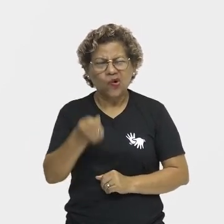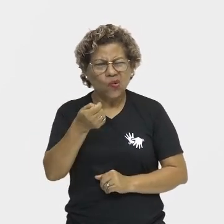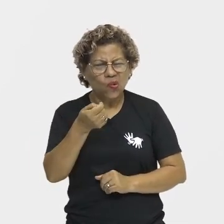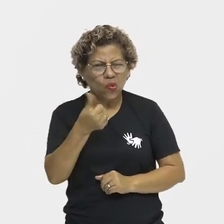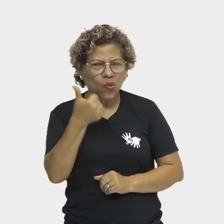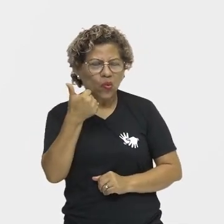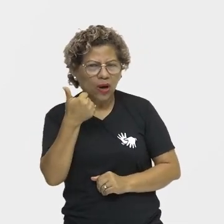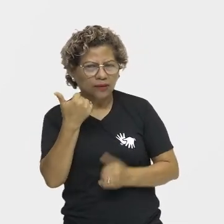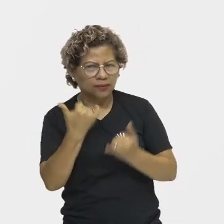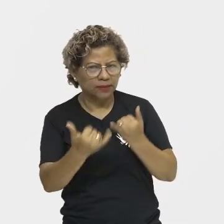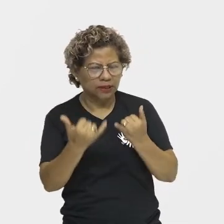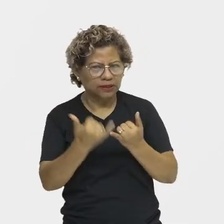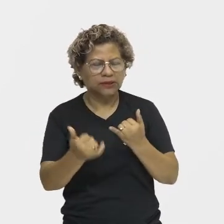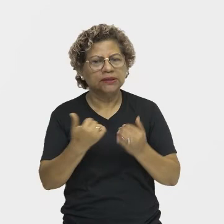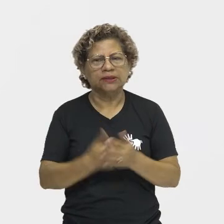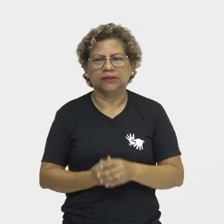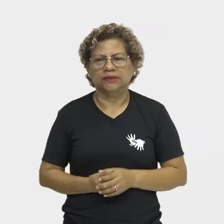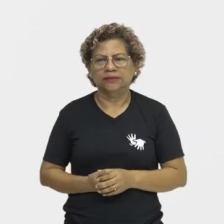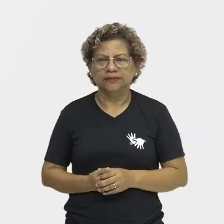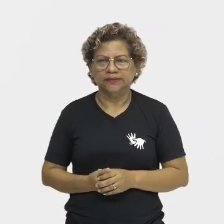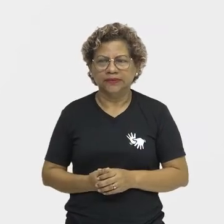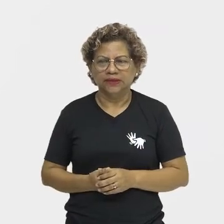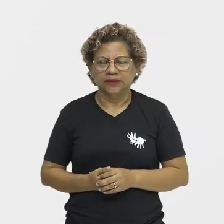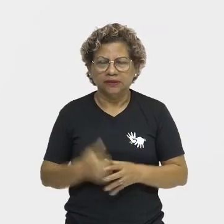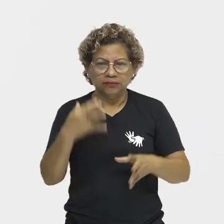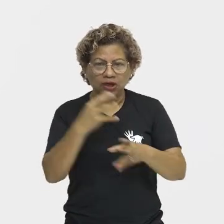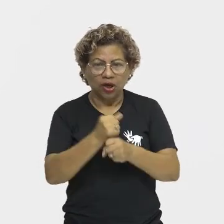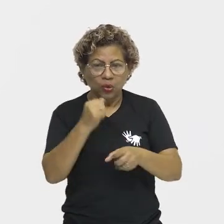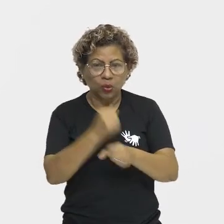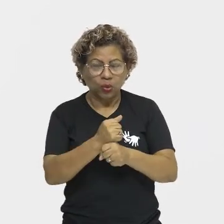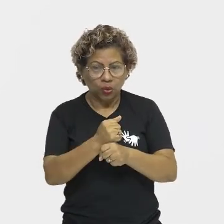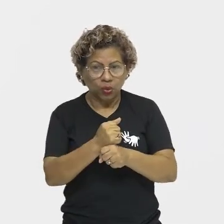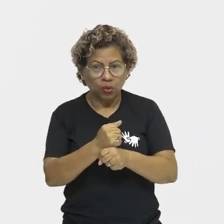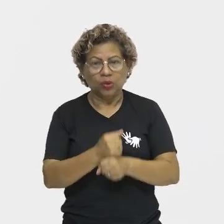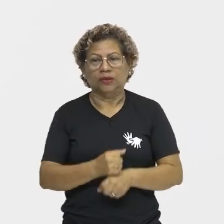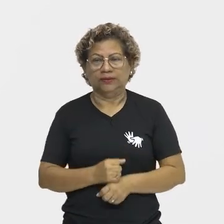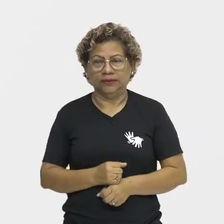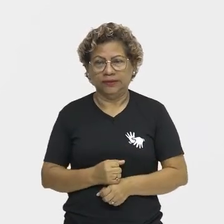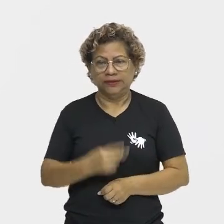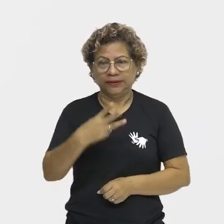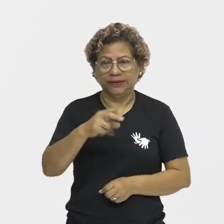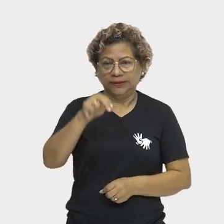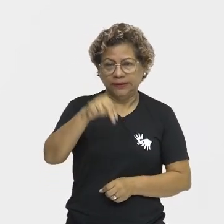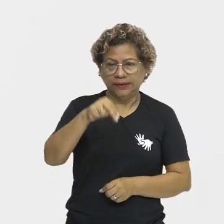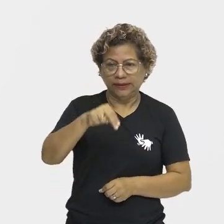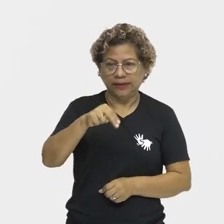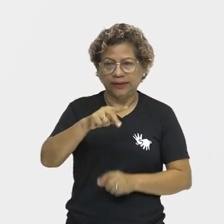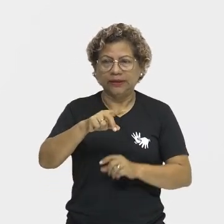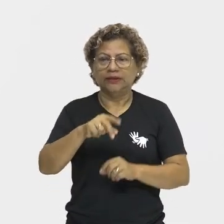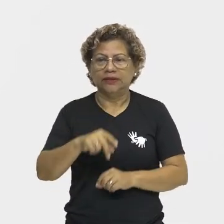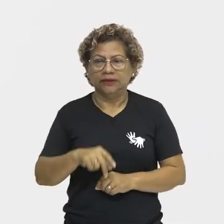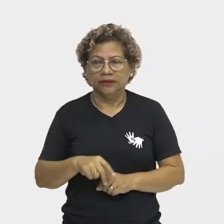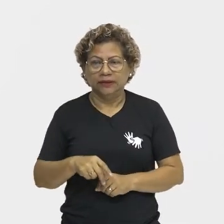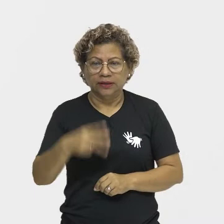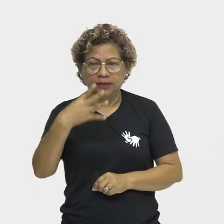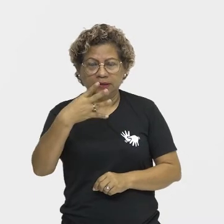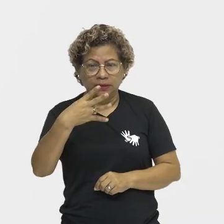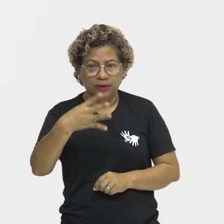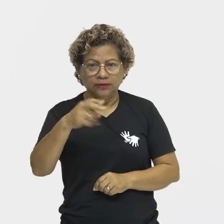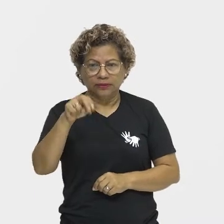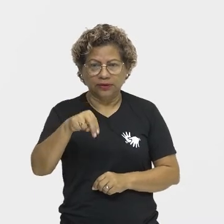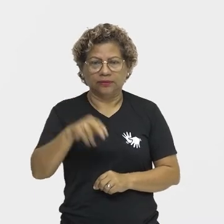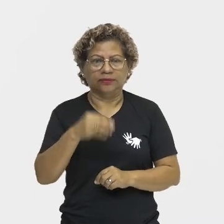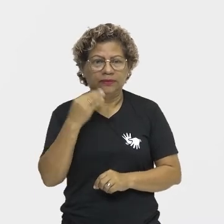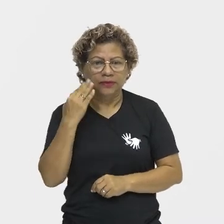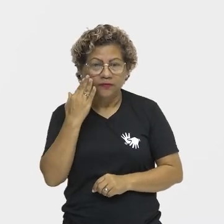exemplo que a gente fez na aula. Calcule a força resultante das forças 3 e 4 newtons nas seguintes situações. Letra